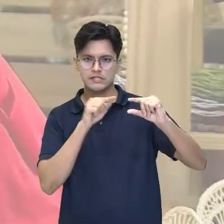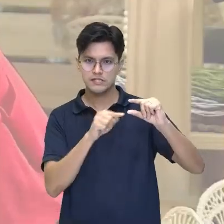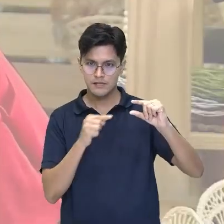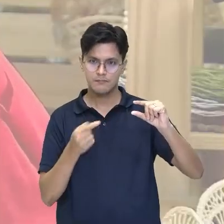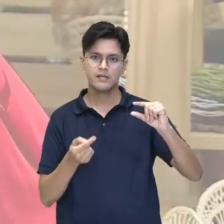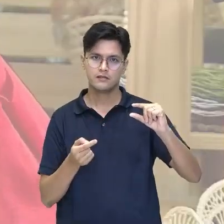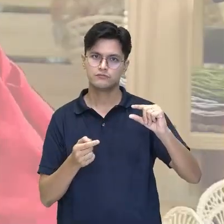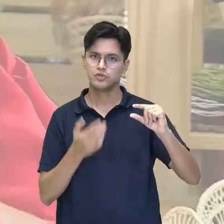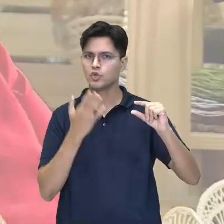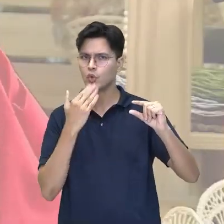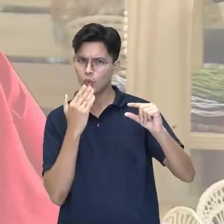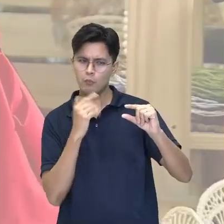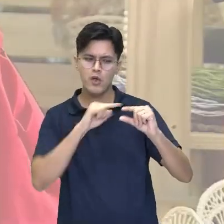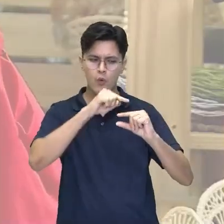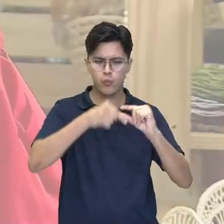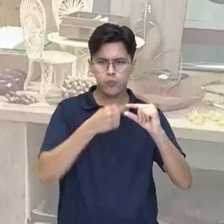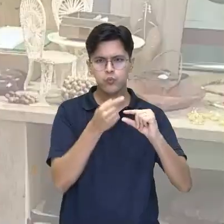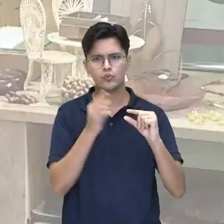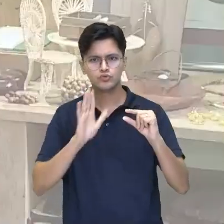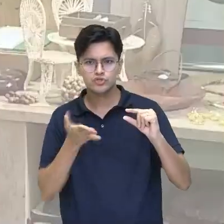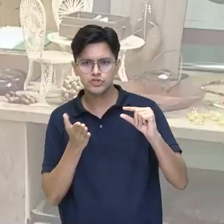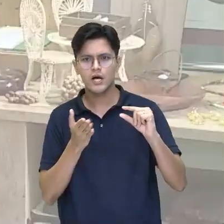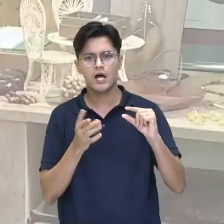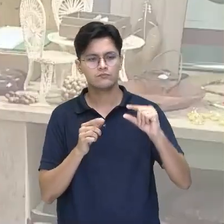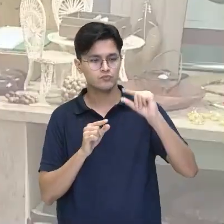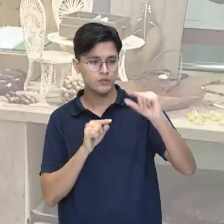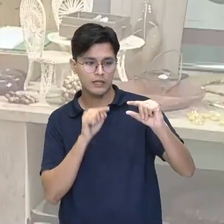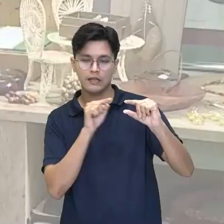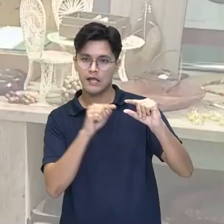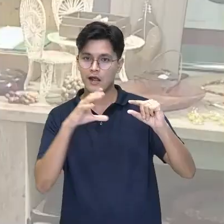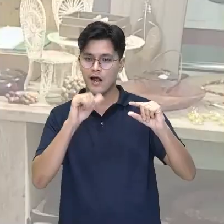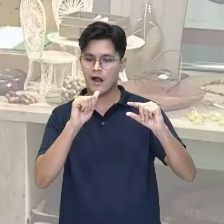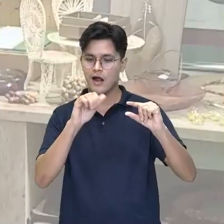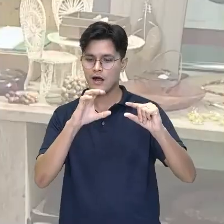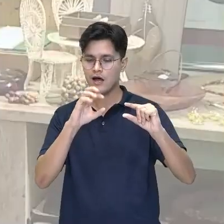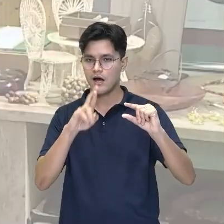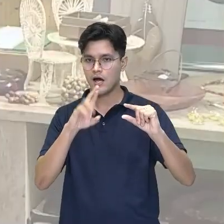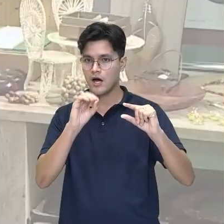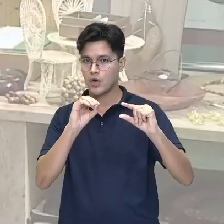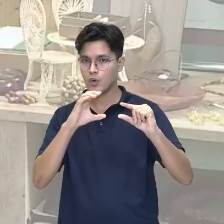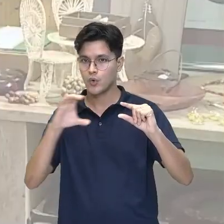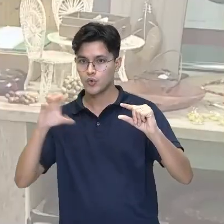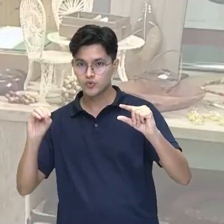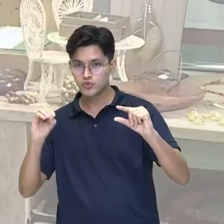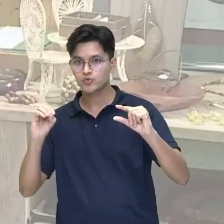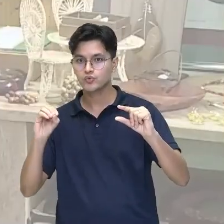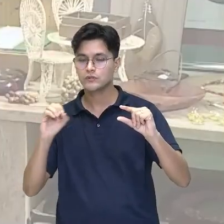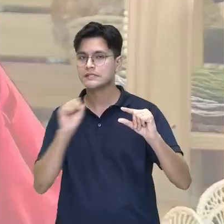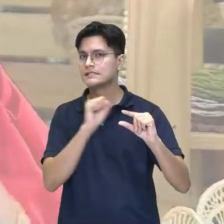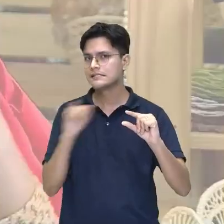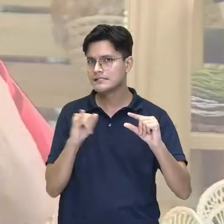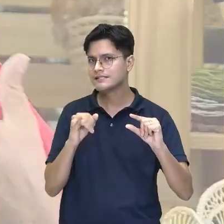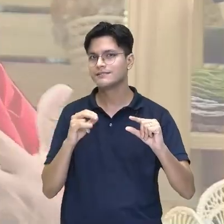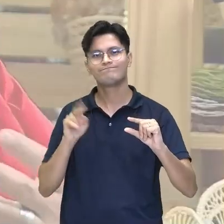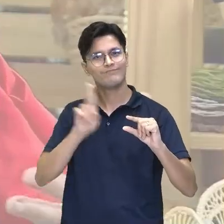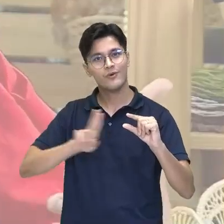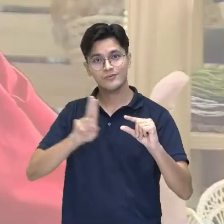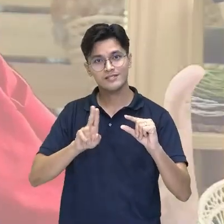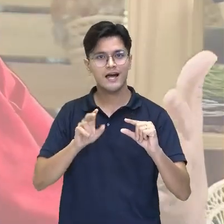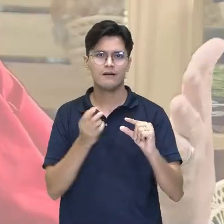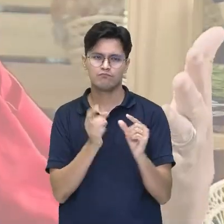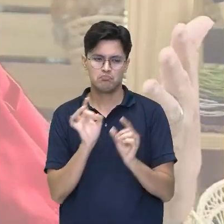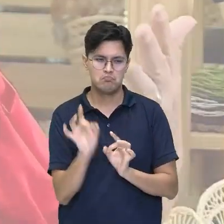já comeu a polpa e ficou o caroço. E esse caroço, se ele não for utilizado, ele vai para a